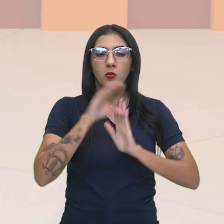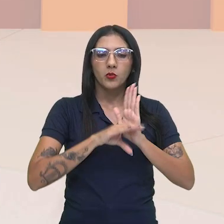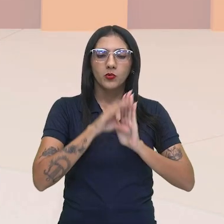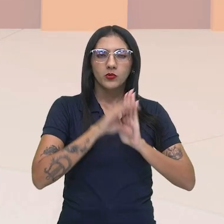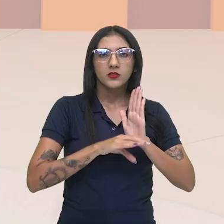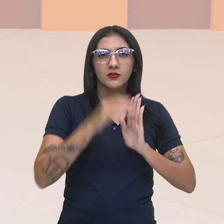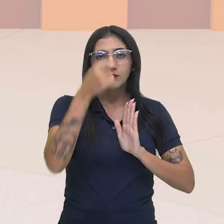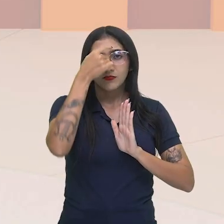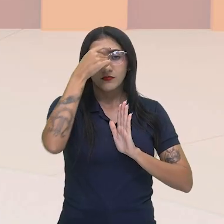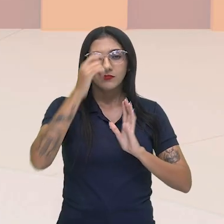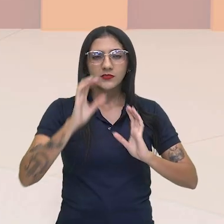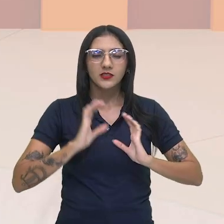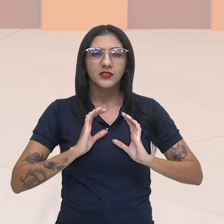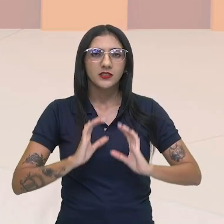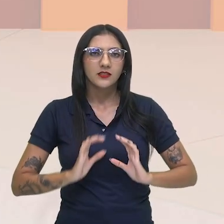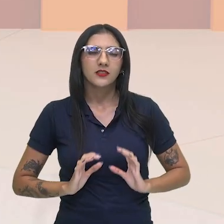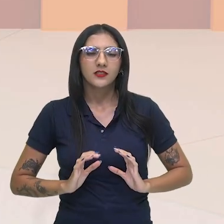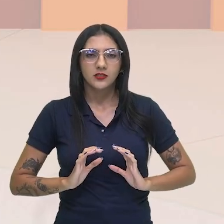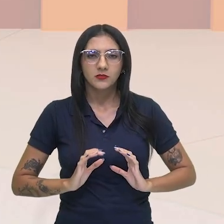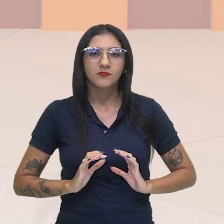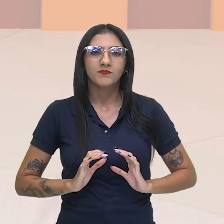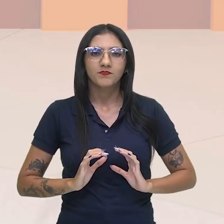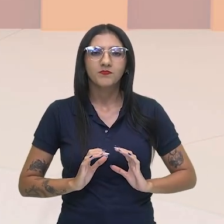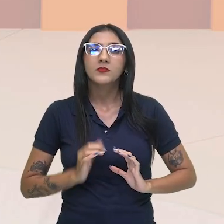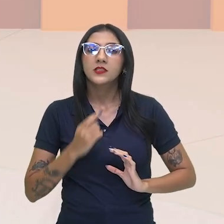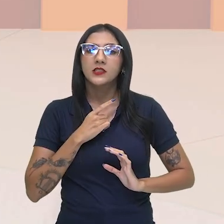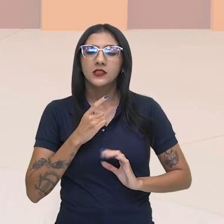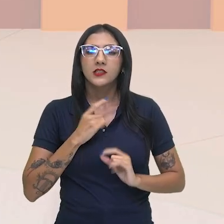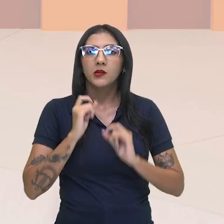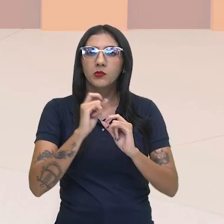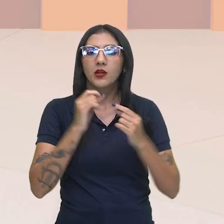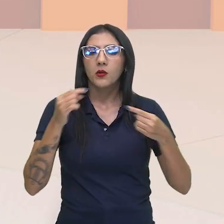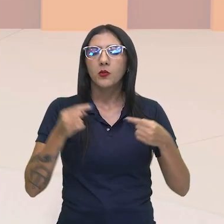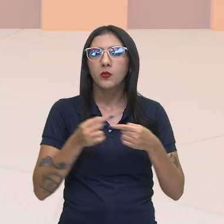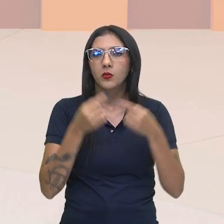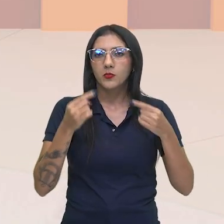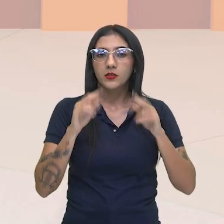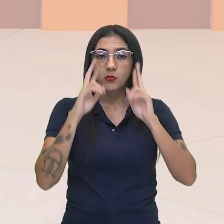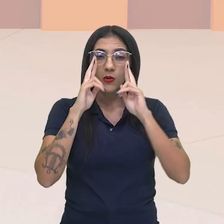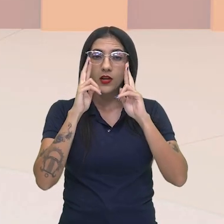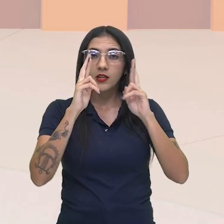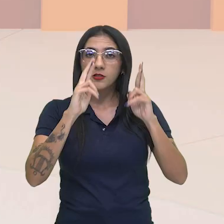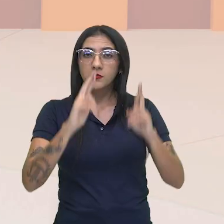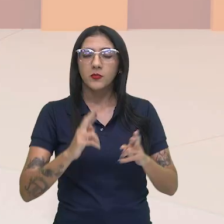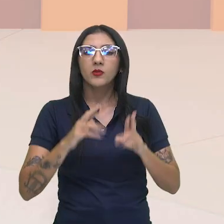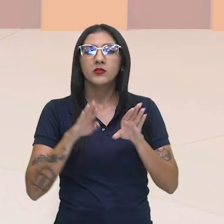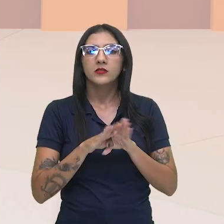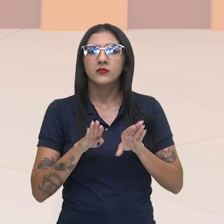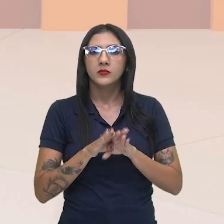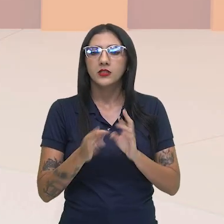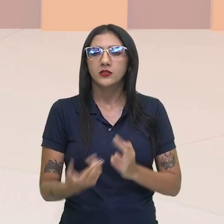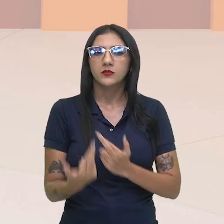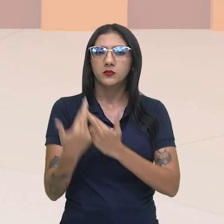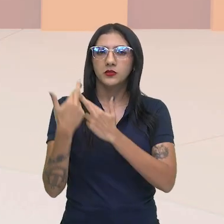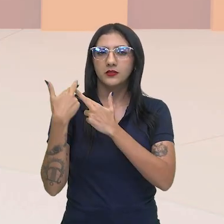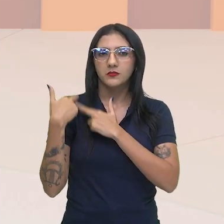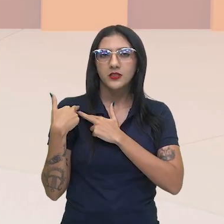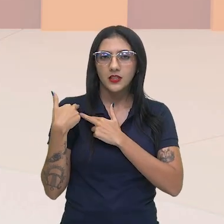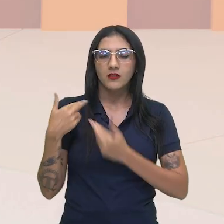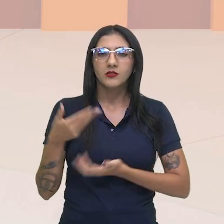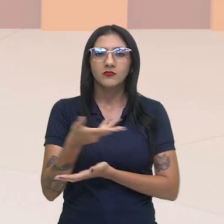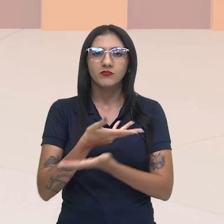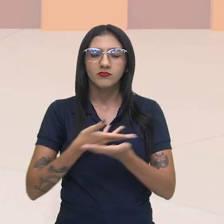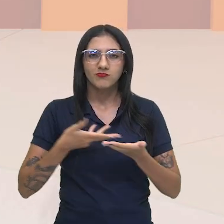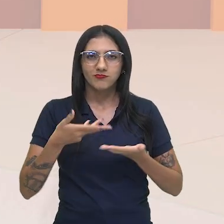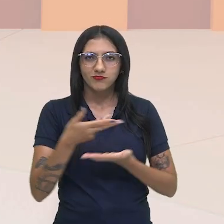cidadania consciente e engajada, que se fundamenta no respeito e na responsabilidade